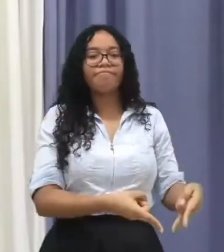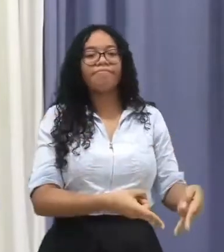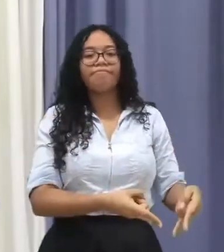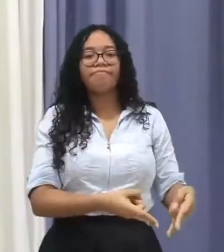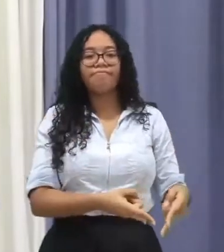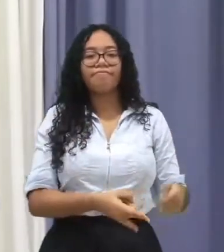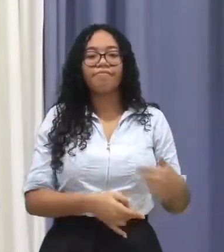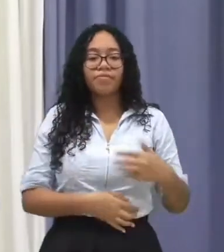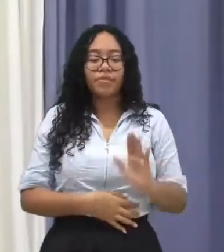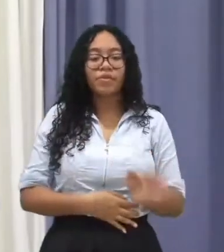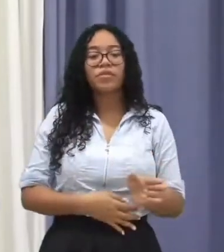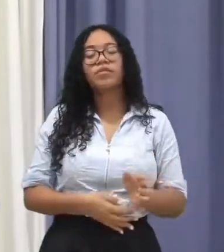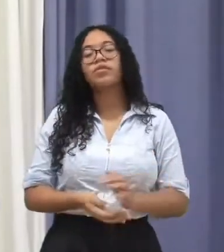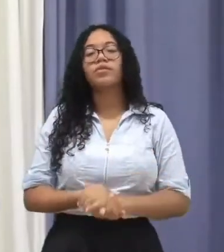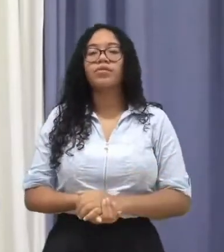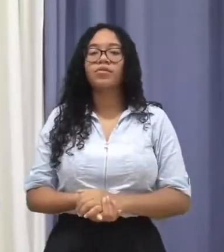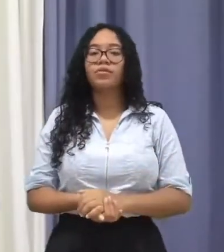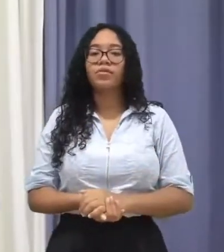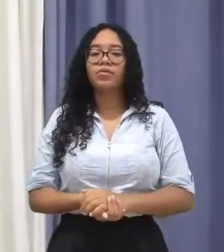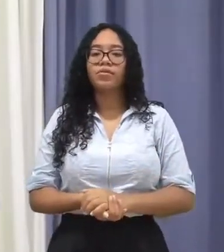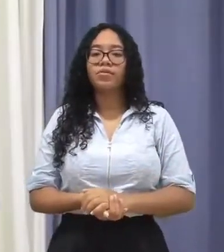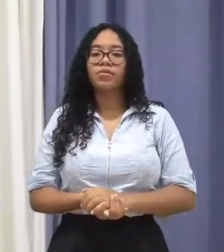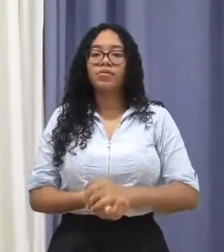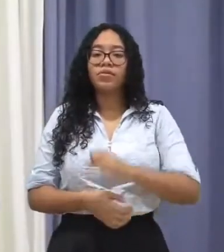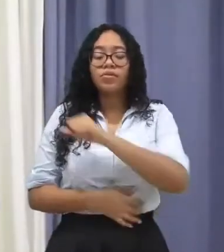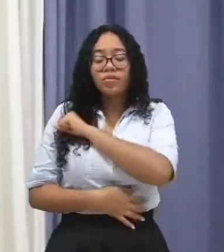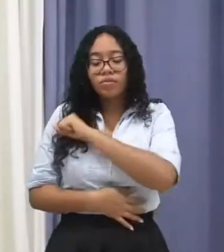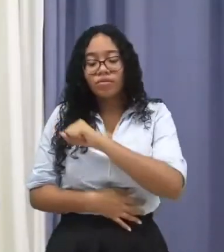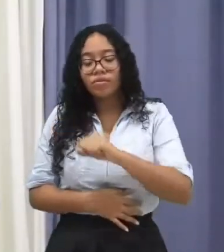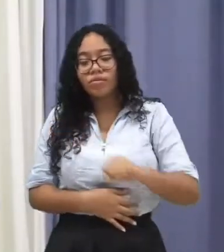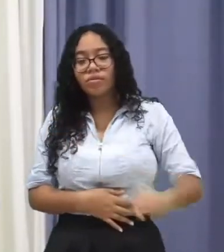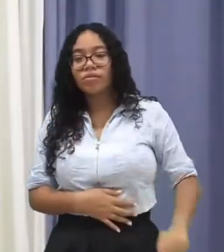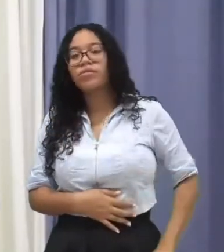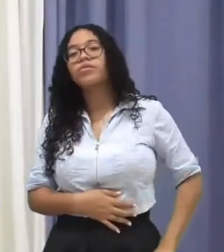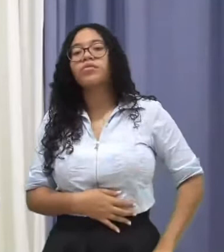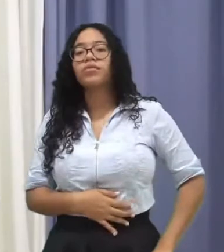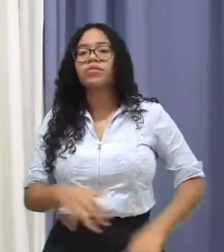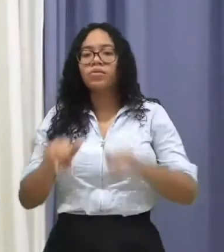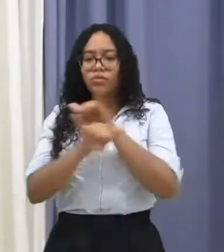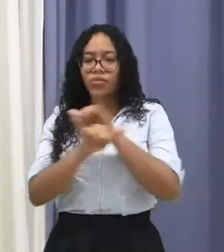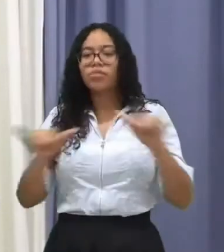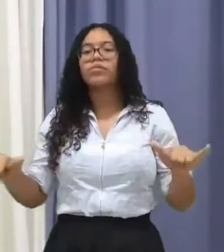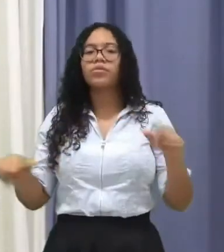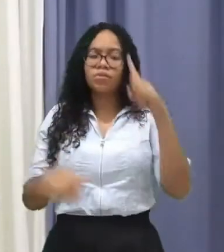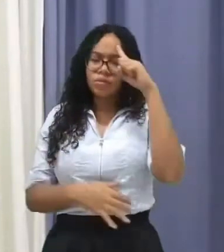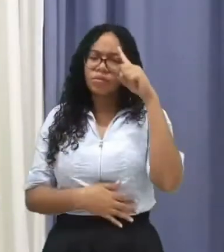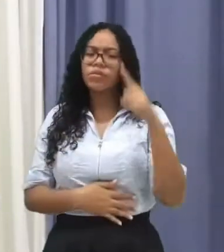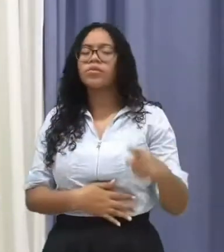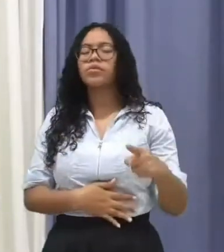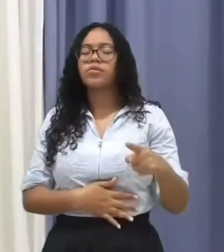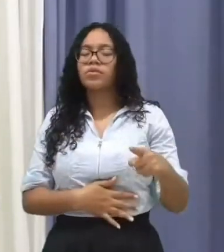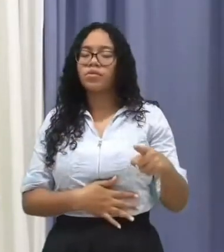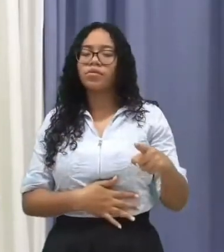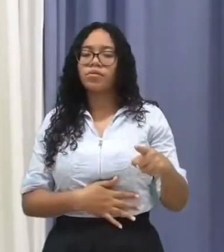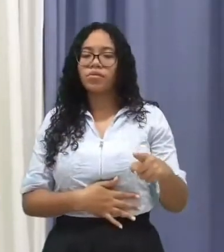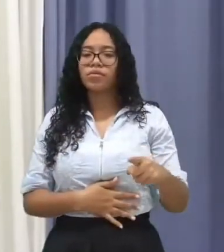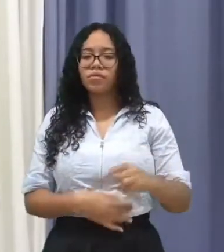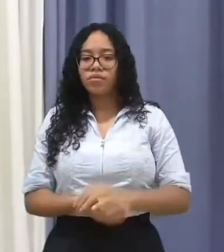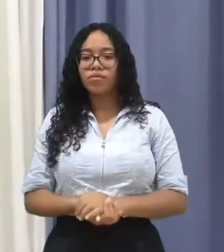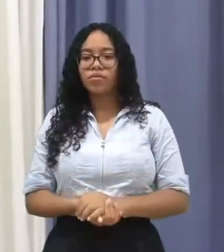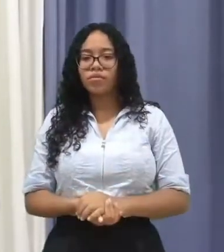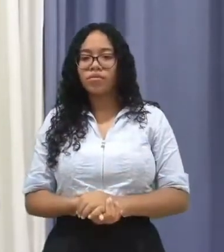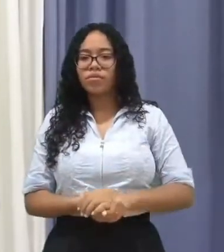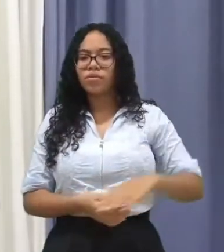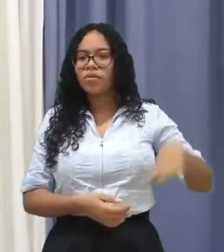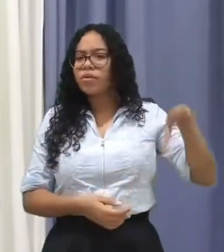Senhor mesmo, dada a sua palavra de ordem, ouvida a voz do arcanjo